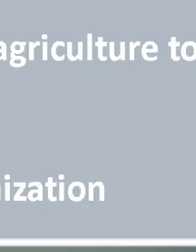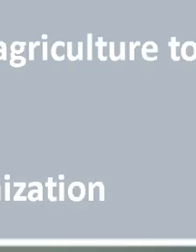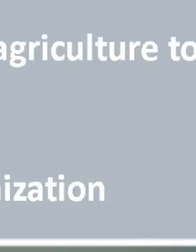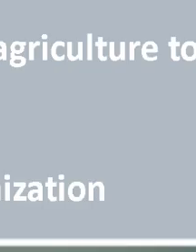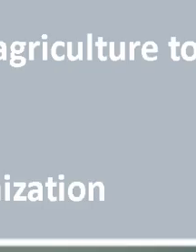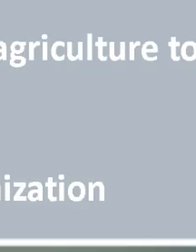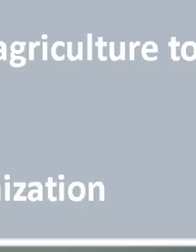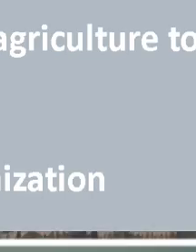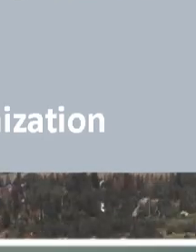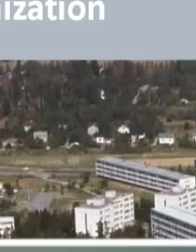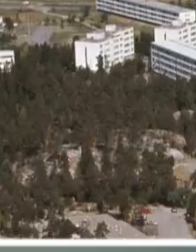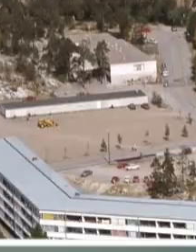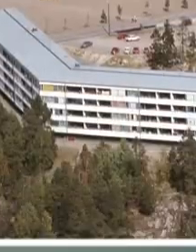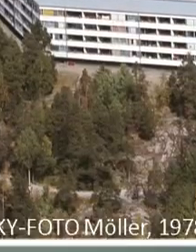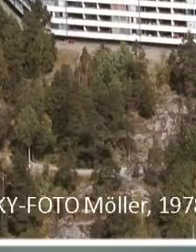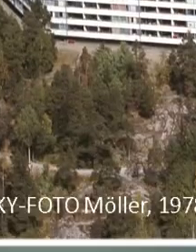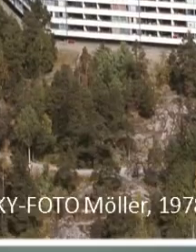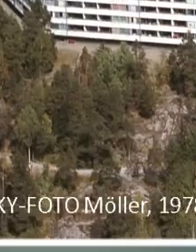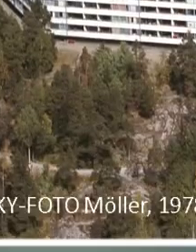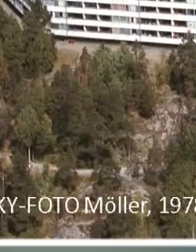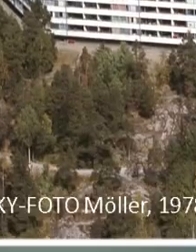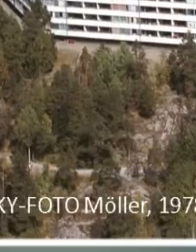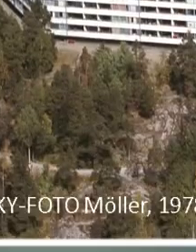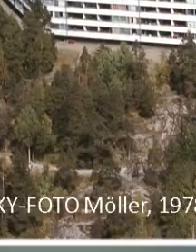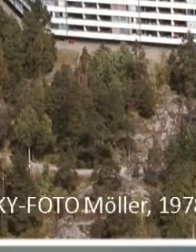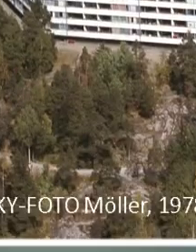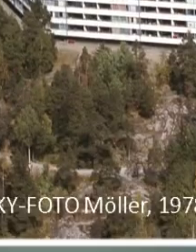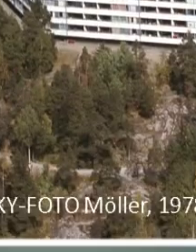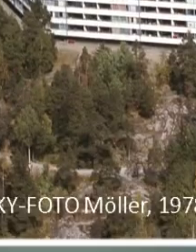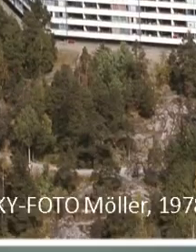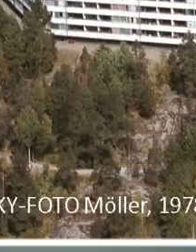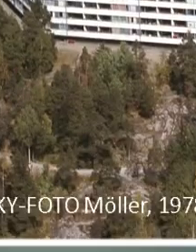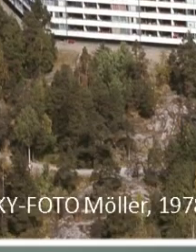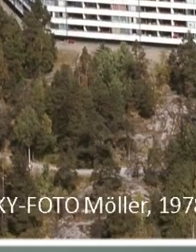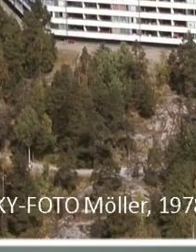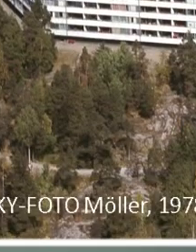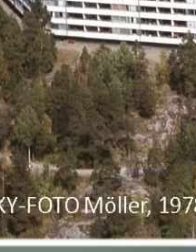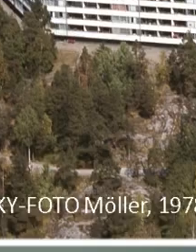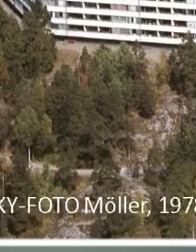economia industrializada. E foi o início da nossa urbanização.